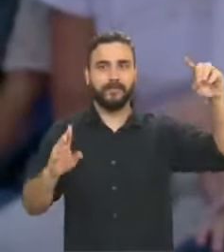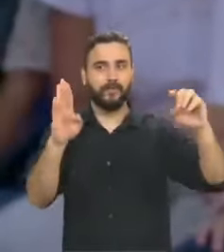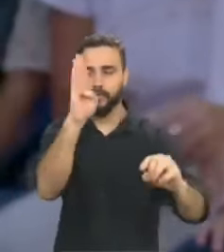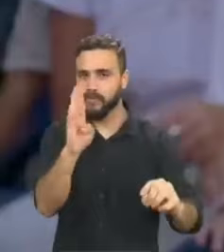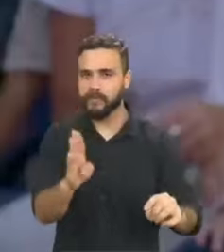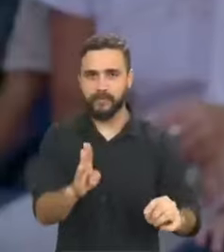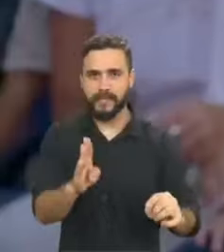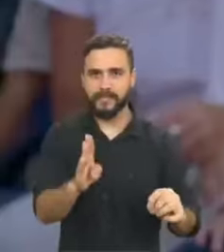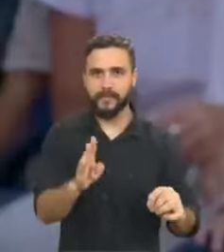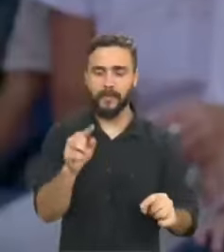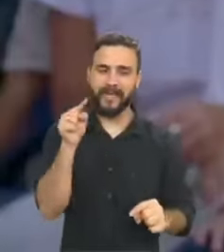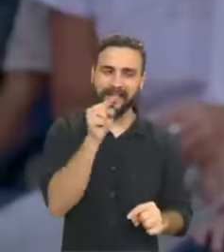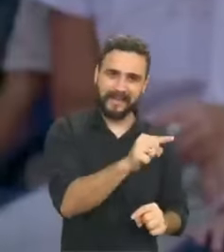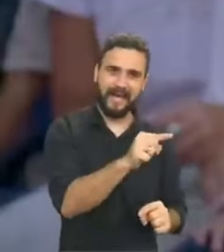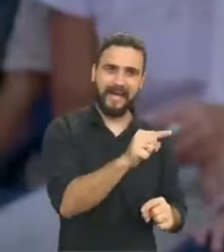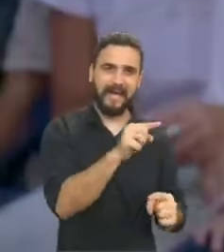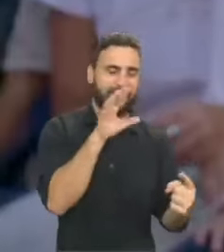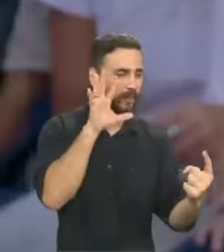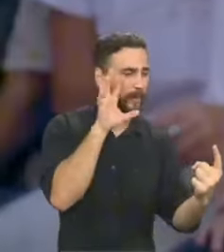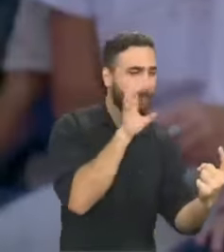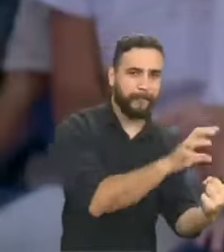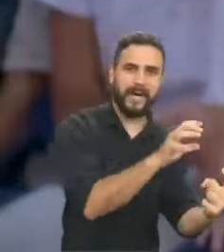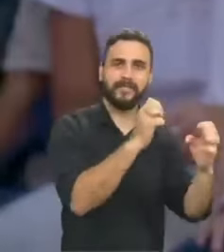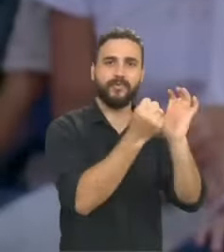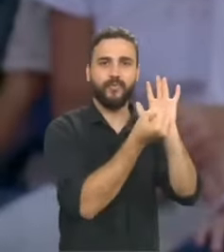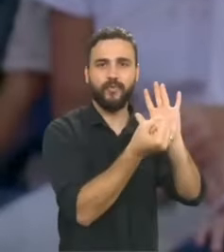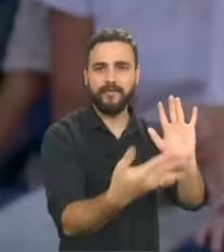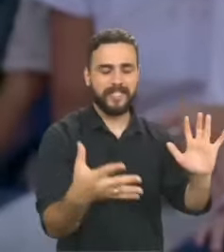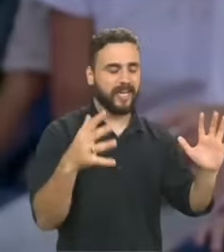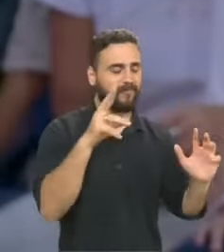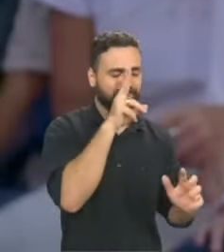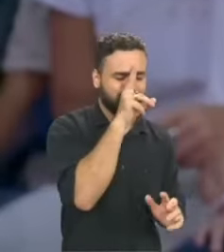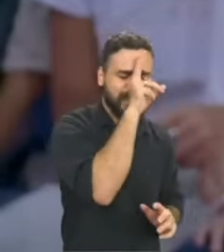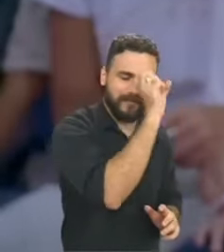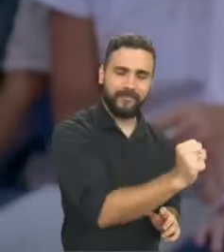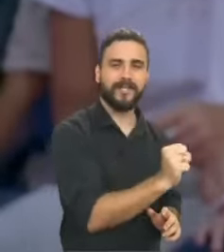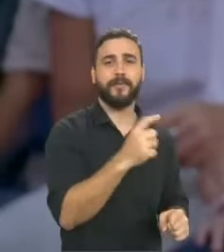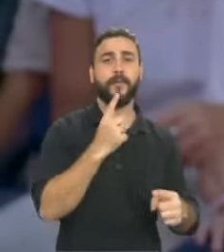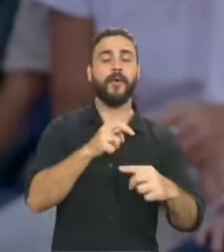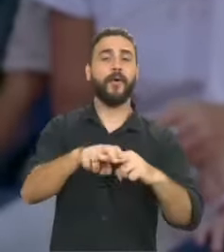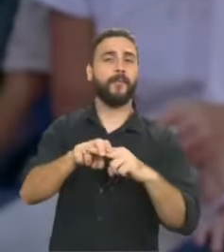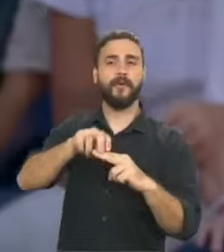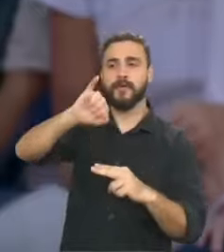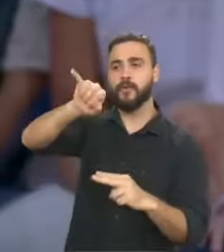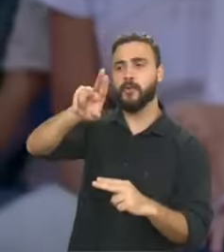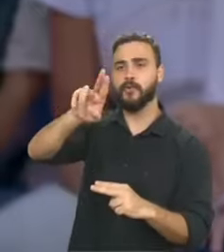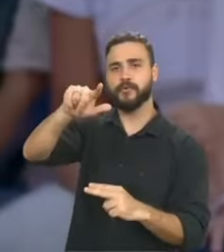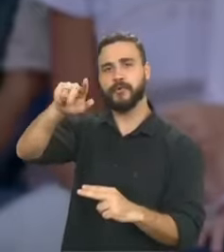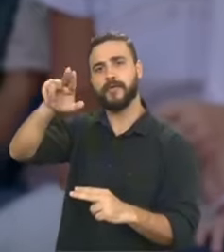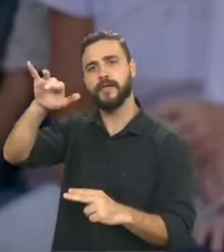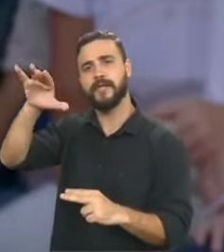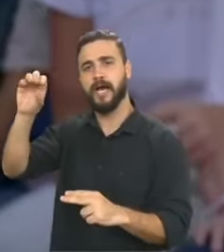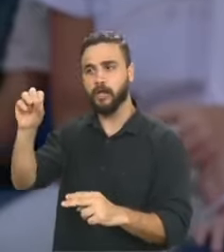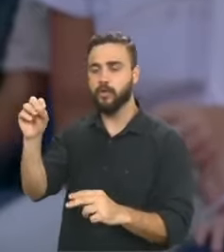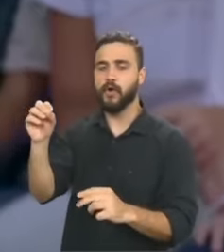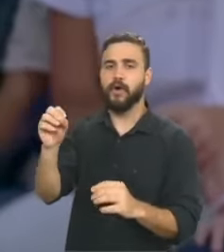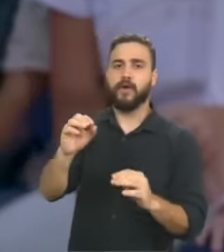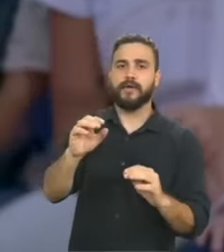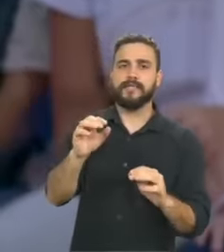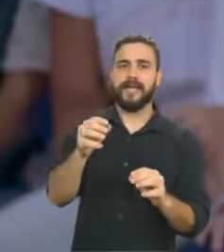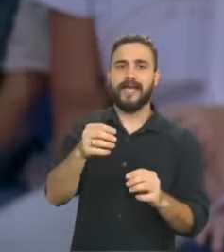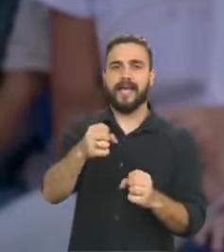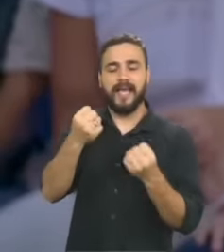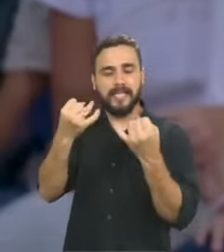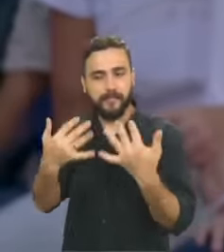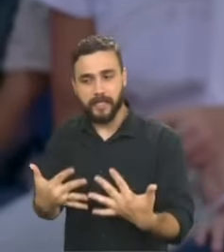evangelho é muito presente, é muito real. Então, é por isso que o Juliano disse, o pessoal volta, e volta com o coração transbordante, você